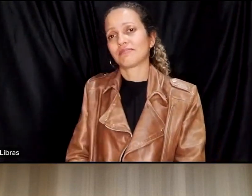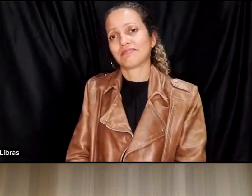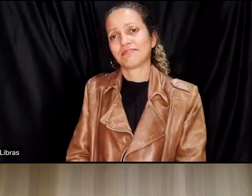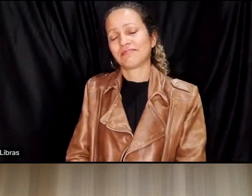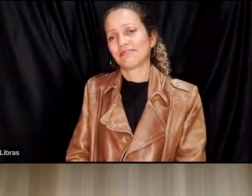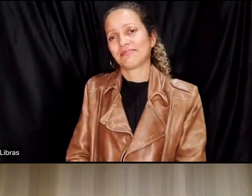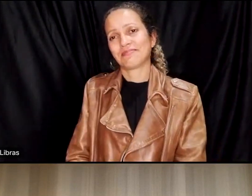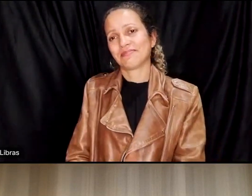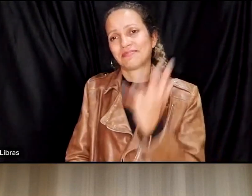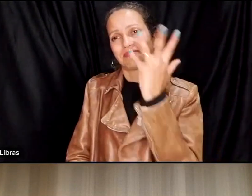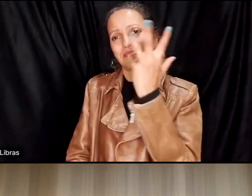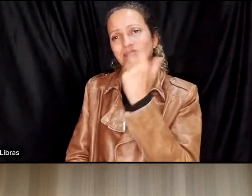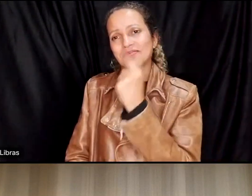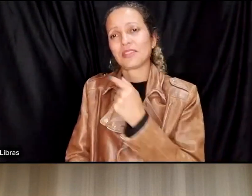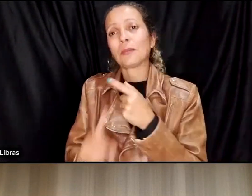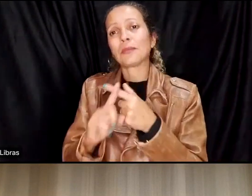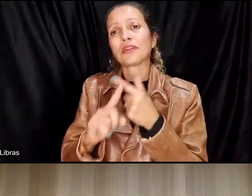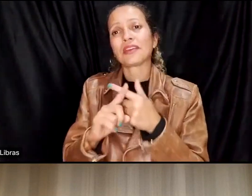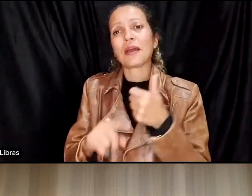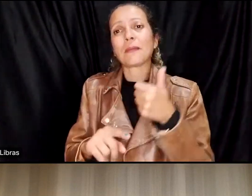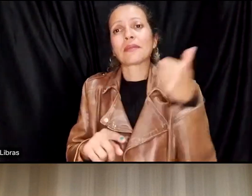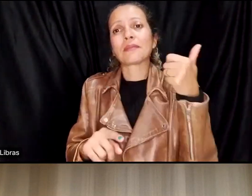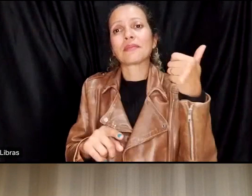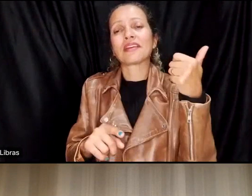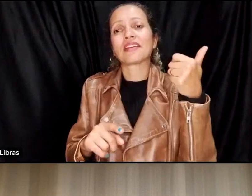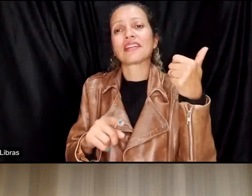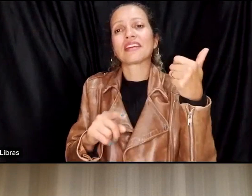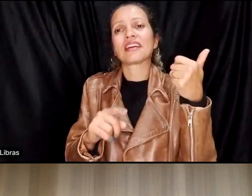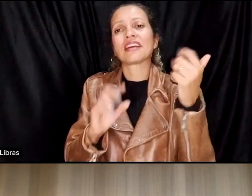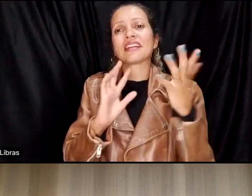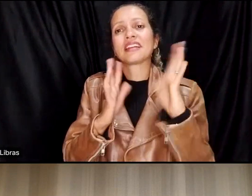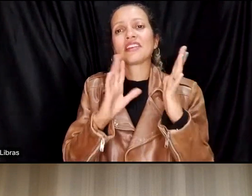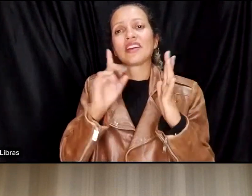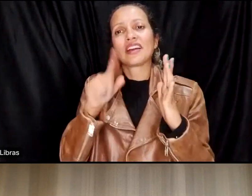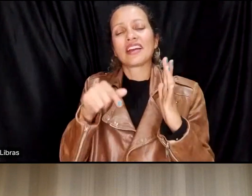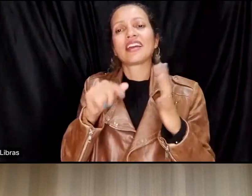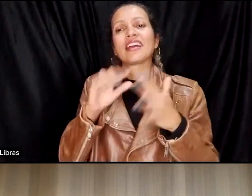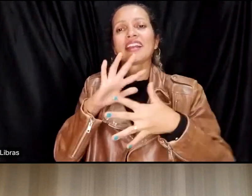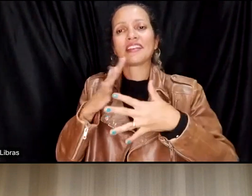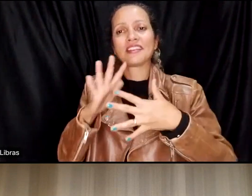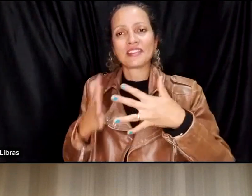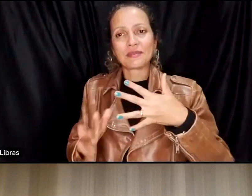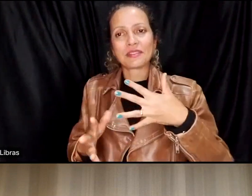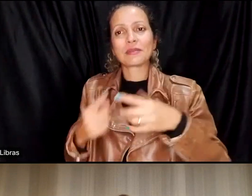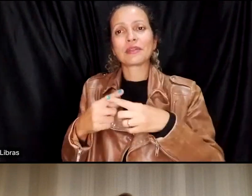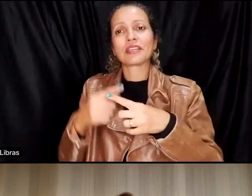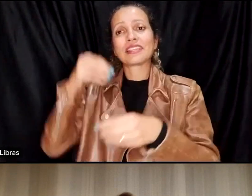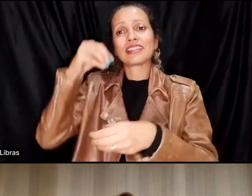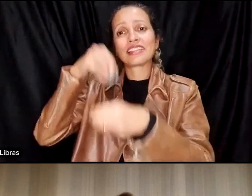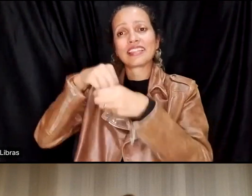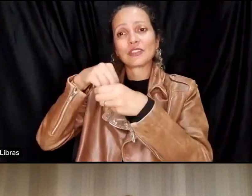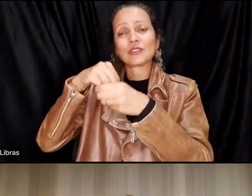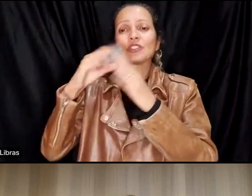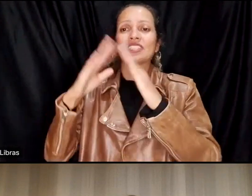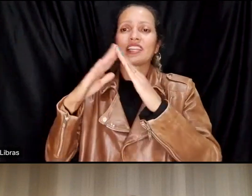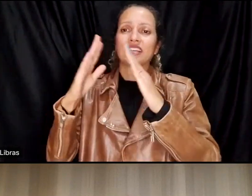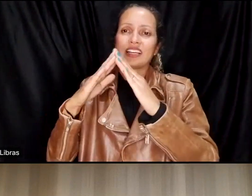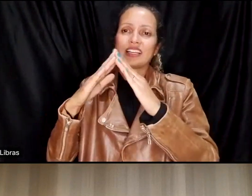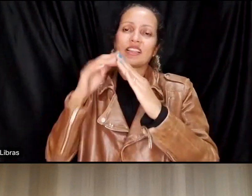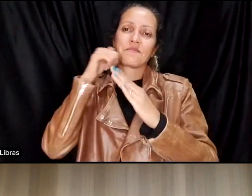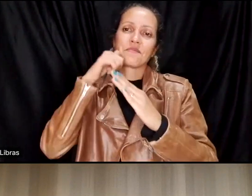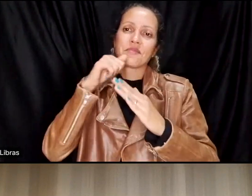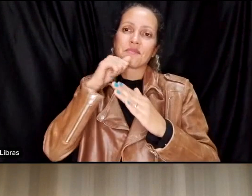ser qual? É Libras, né? está ali dentro da casa. Para depois ele aprender o